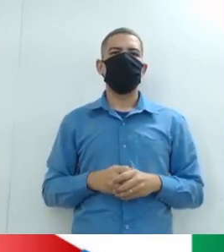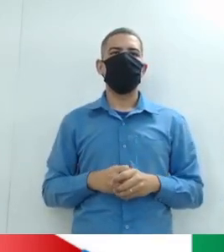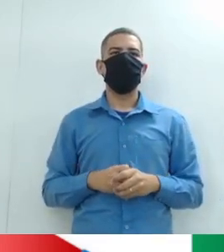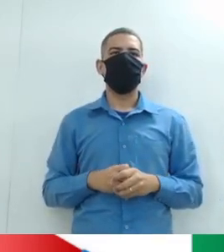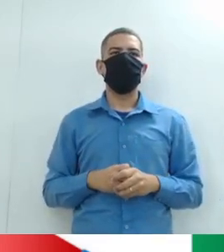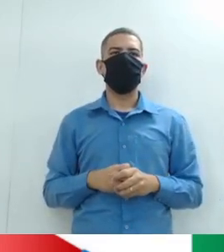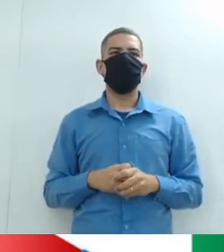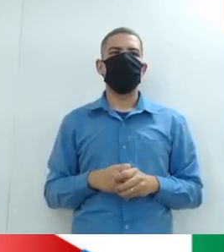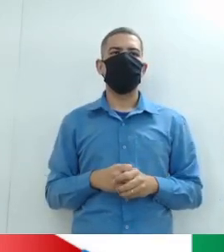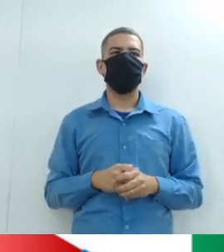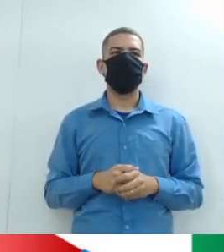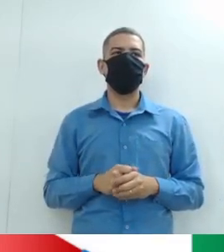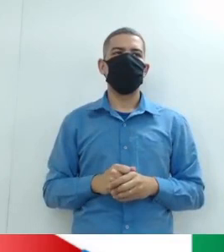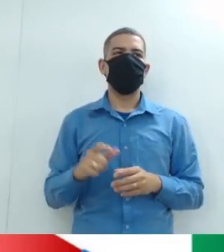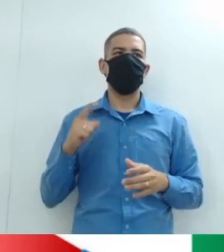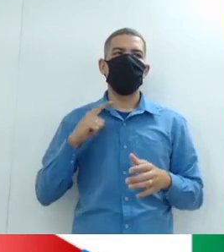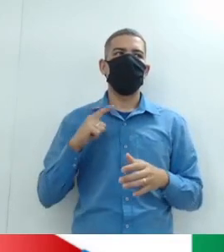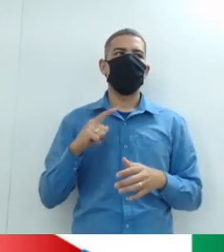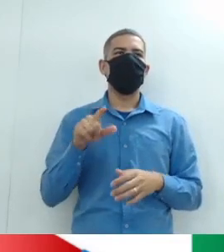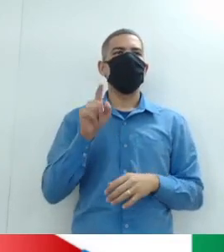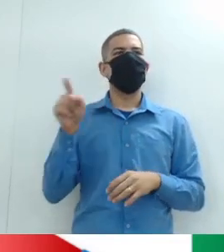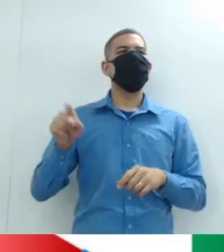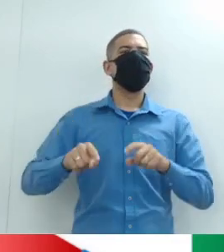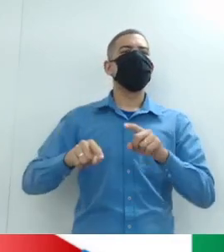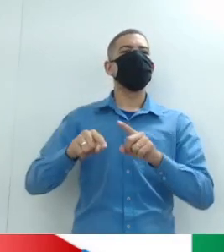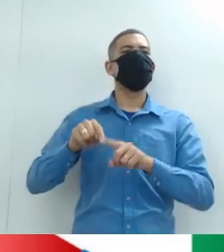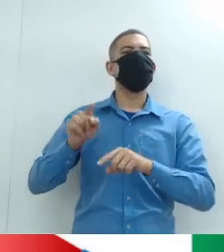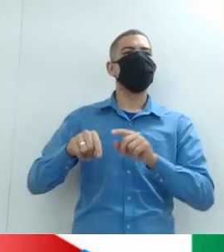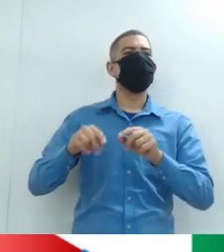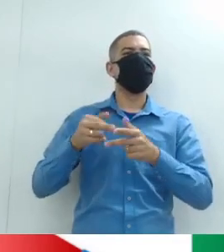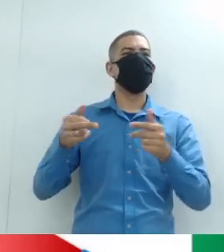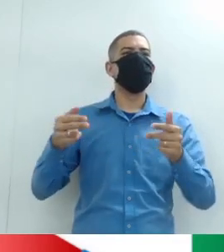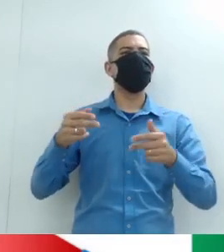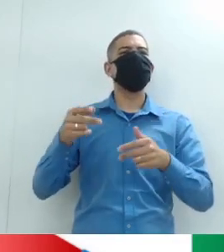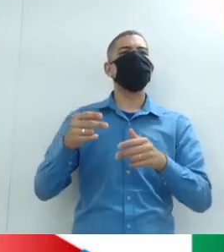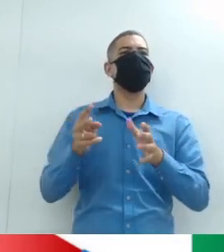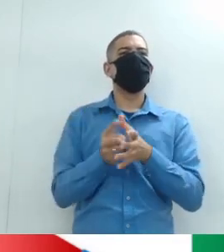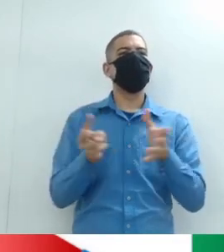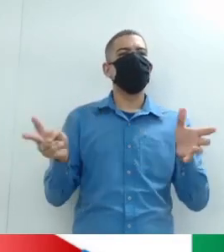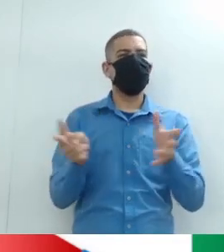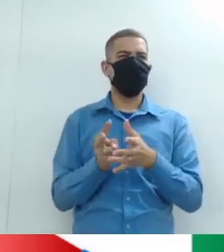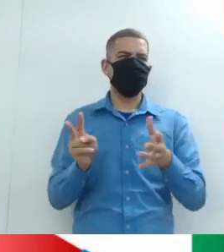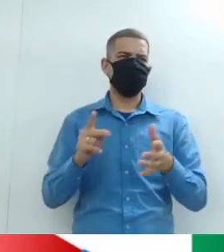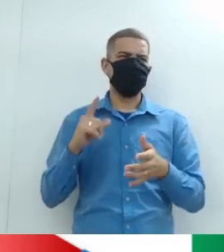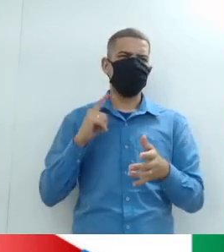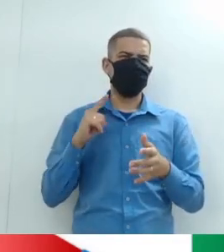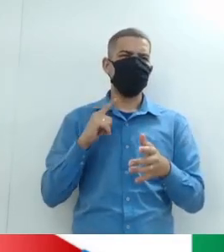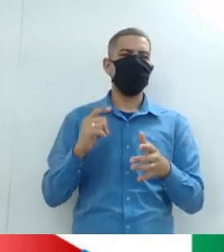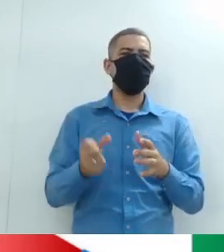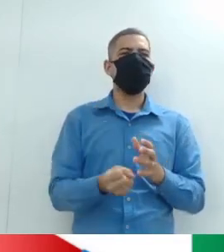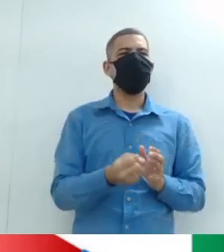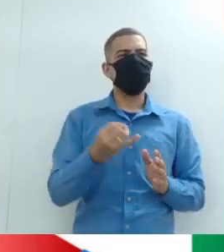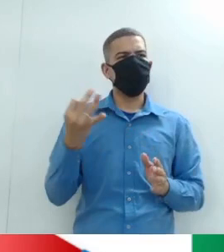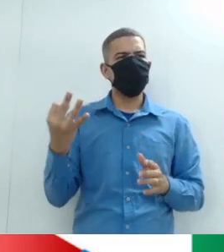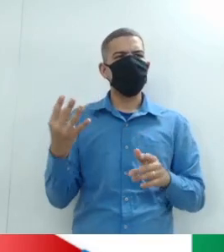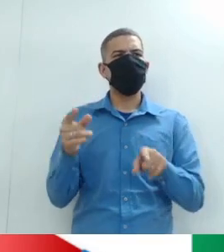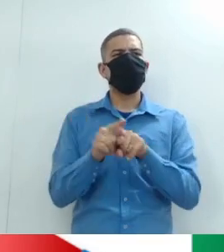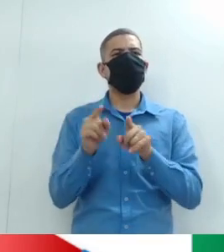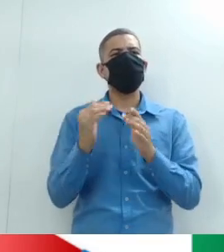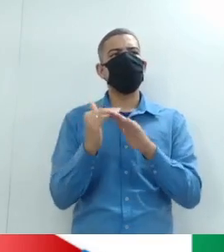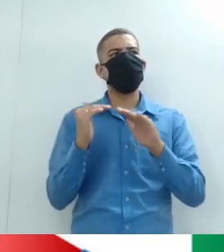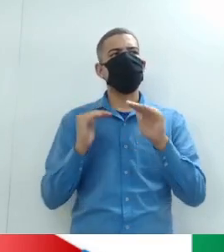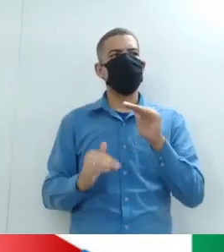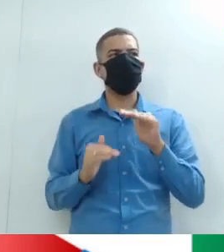trabalhar agora a ideia das unidades de medidas. Unidades de medidas são os símbolos múltiplos e submúltiplos